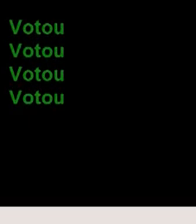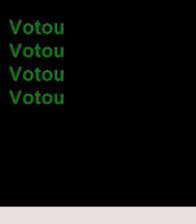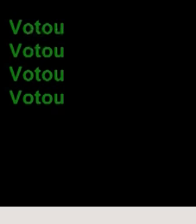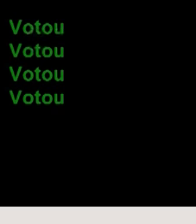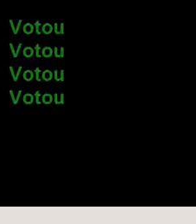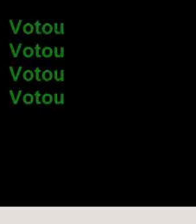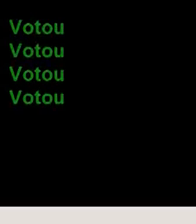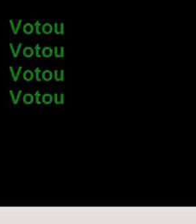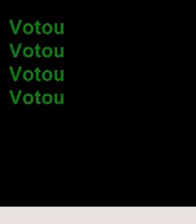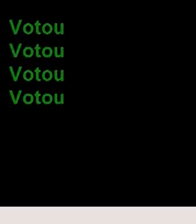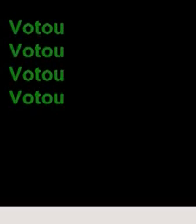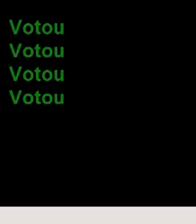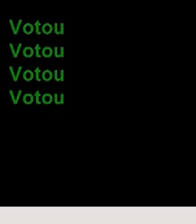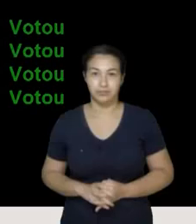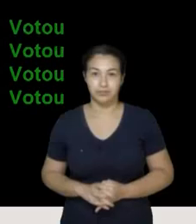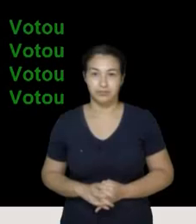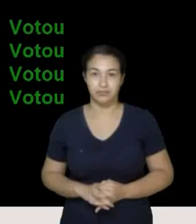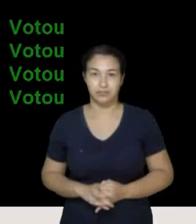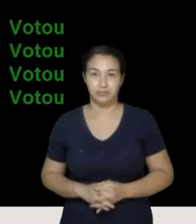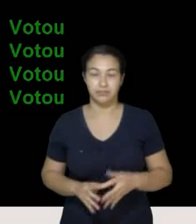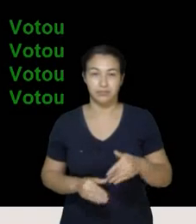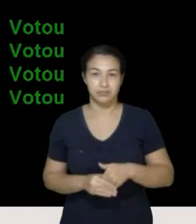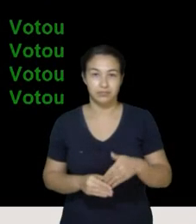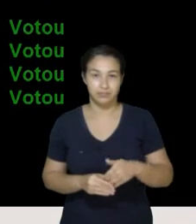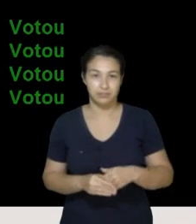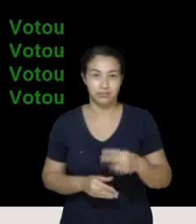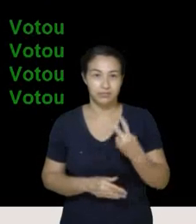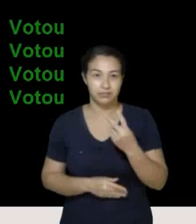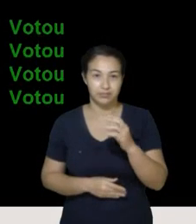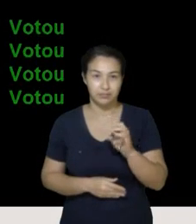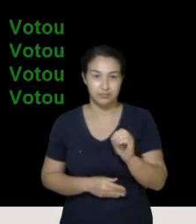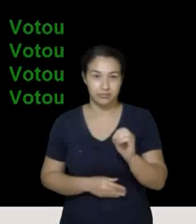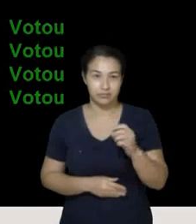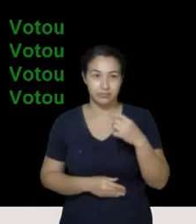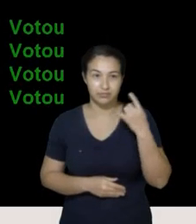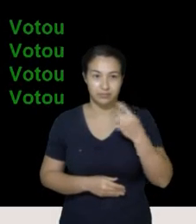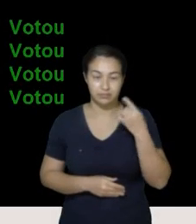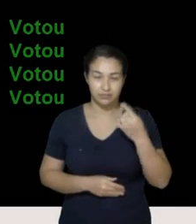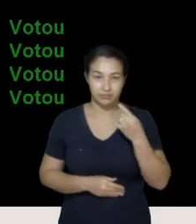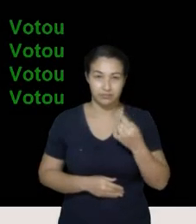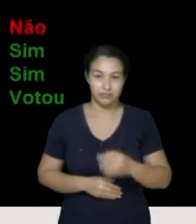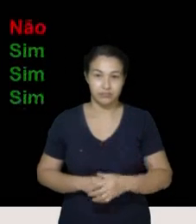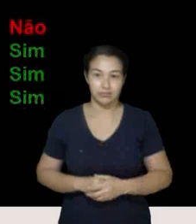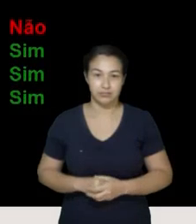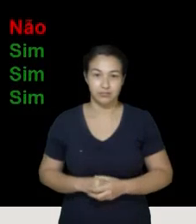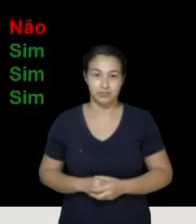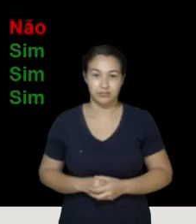Colhemos o resultado, votaram 29 senhores deputados.